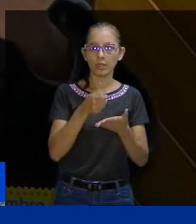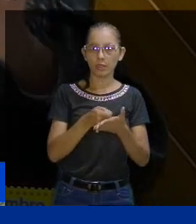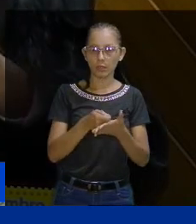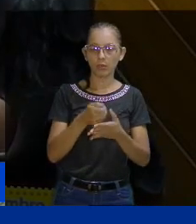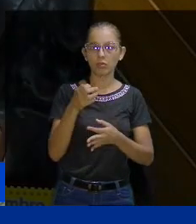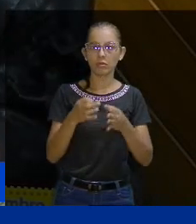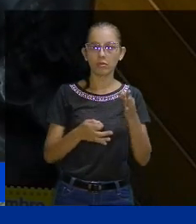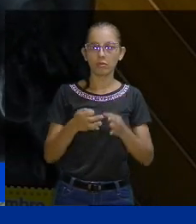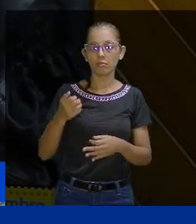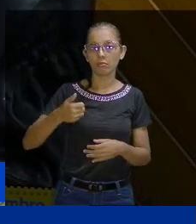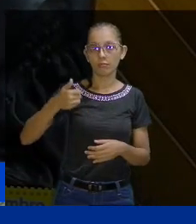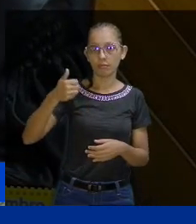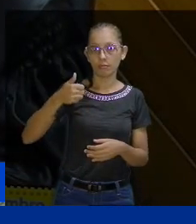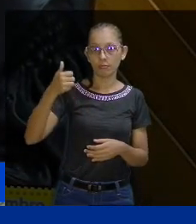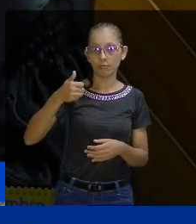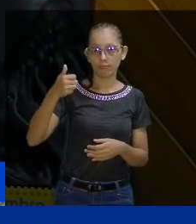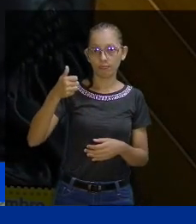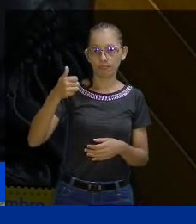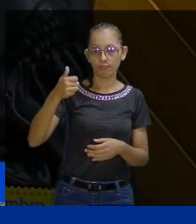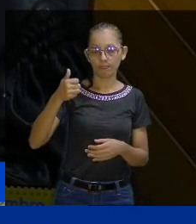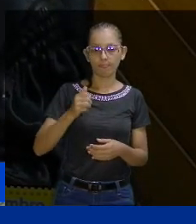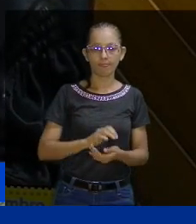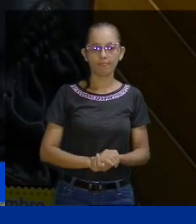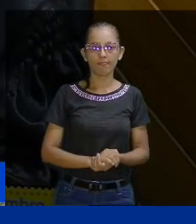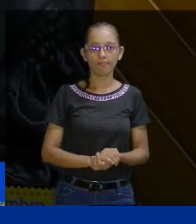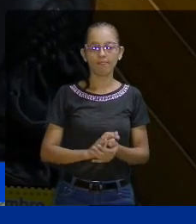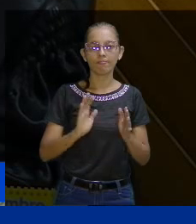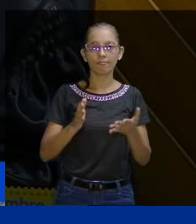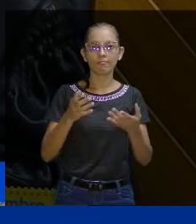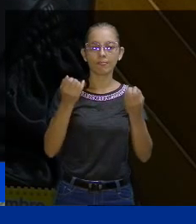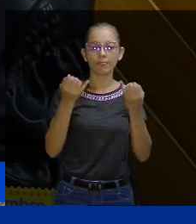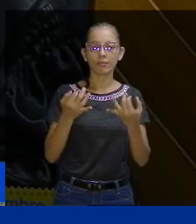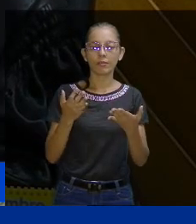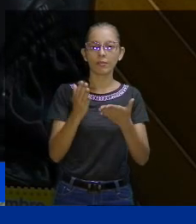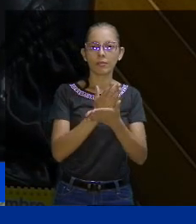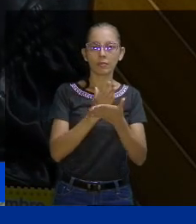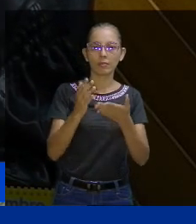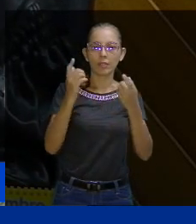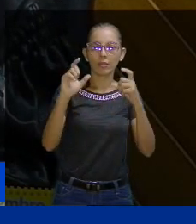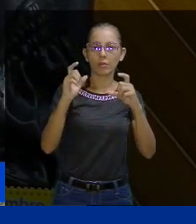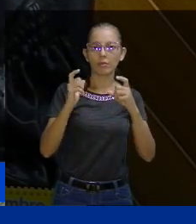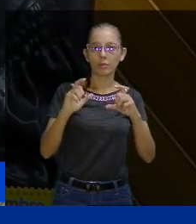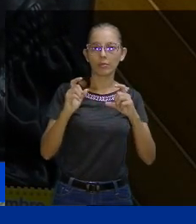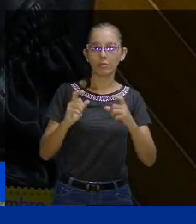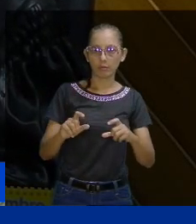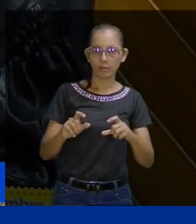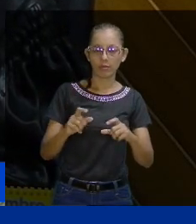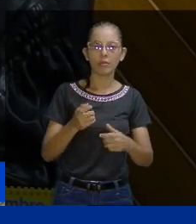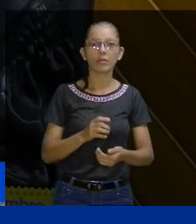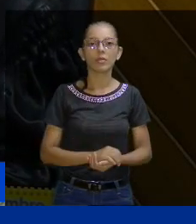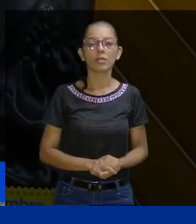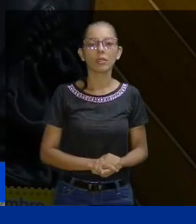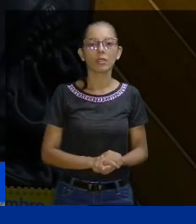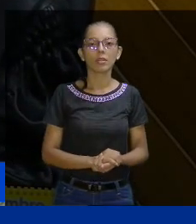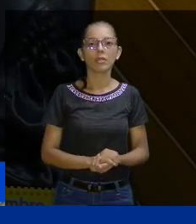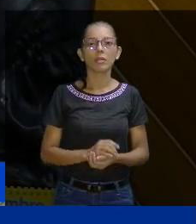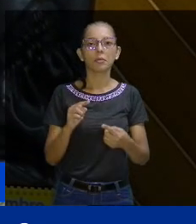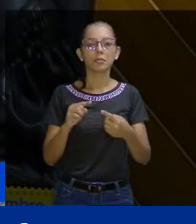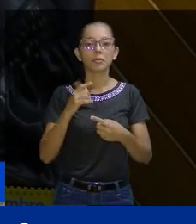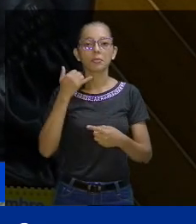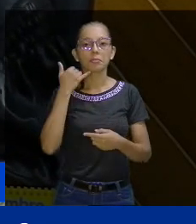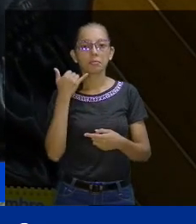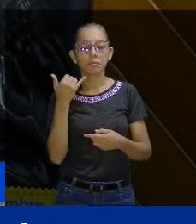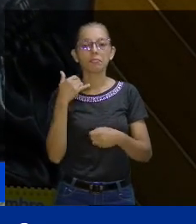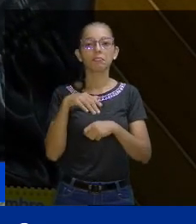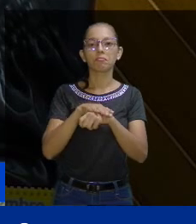onde são citados alguns trechos, algumas passagens de degravações de conversas telefônicas, eu